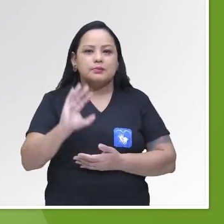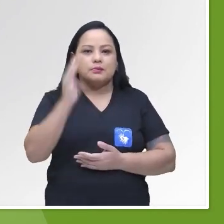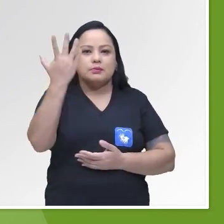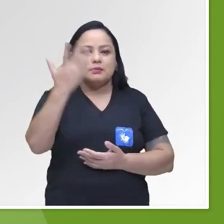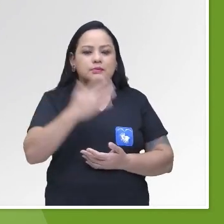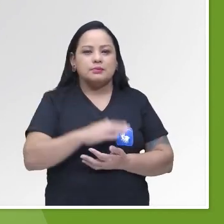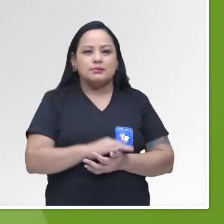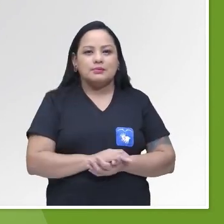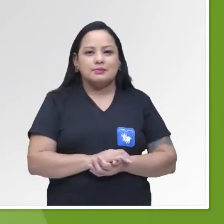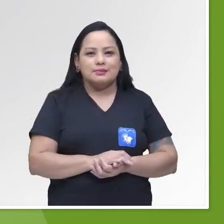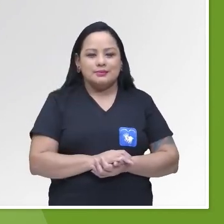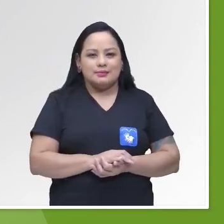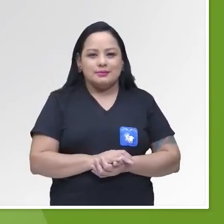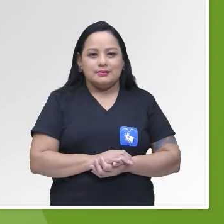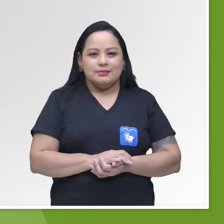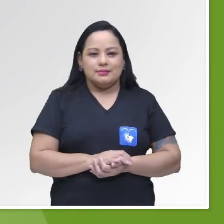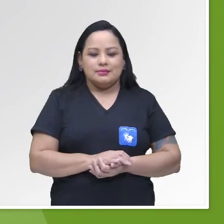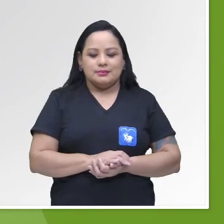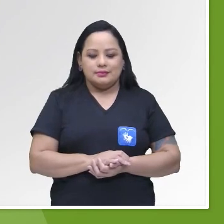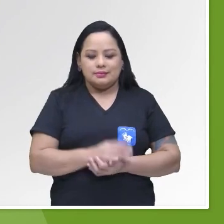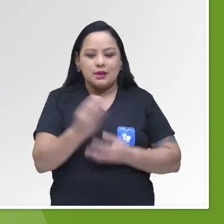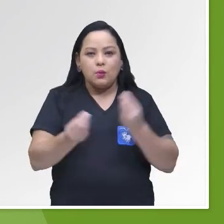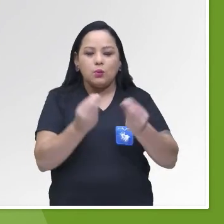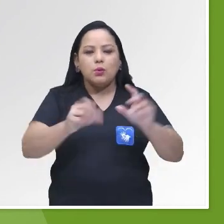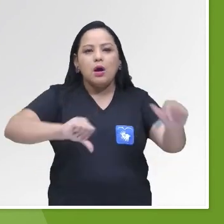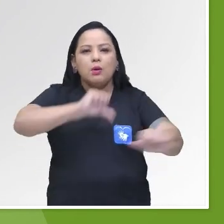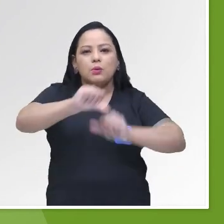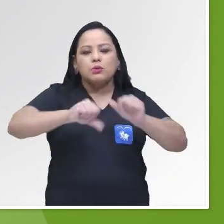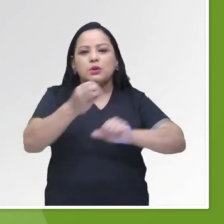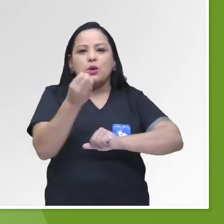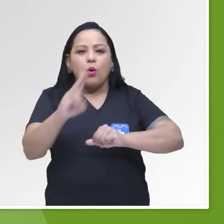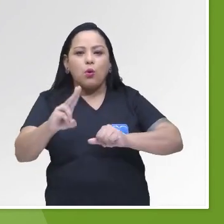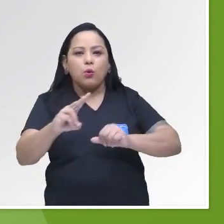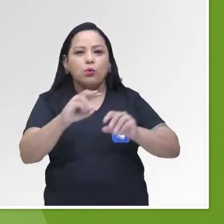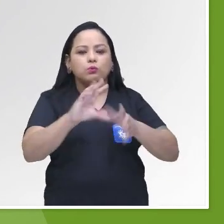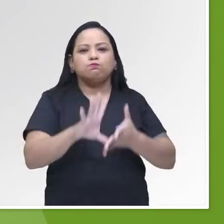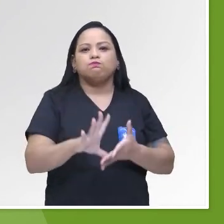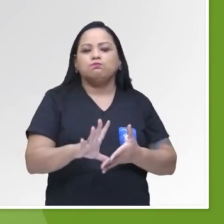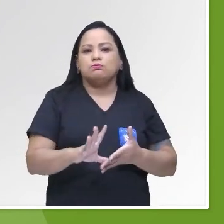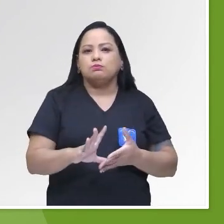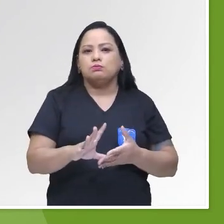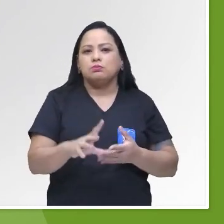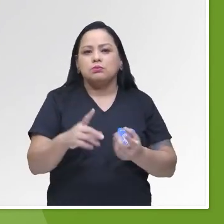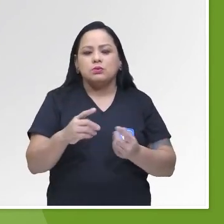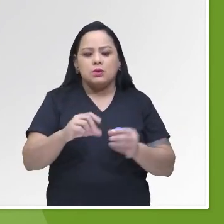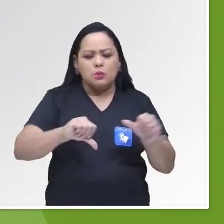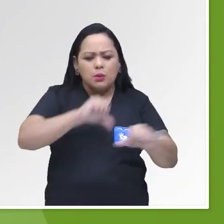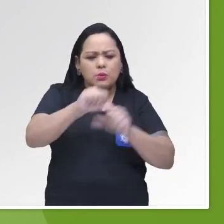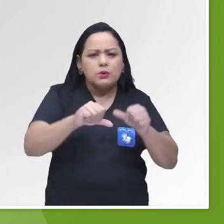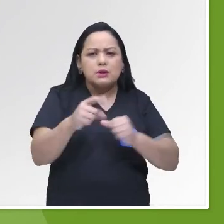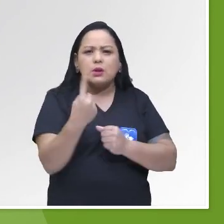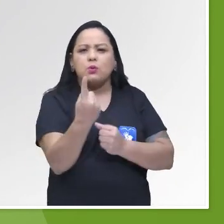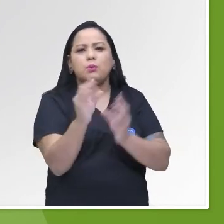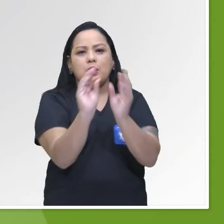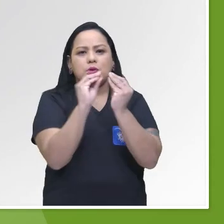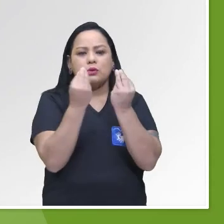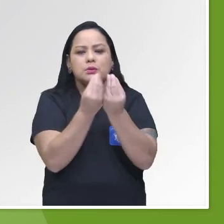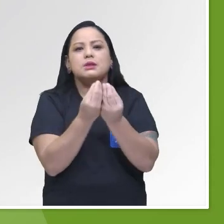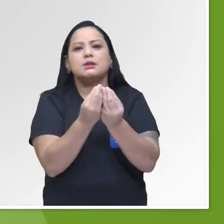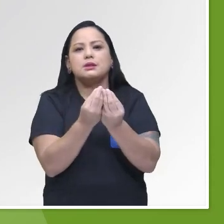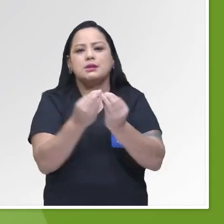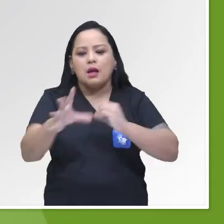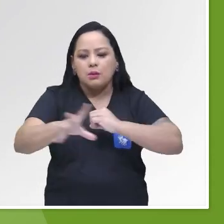ocorre uma mudança ou uma transformação em uma substância, em que a